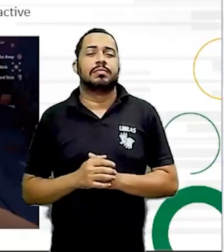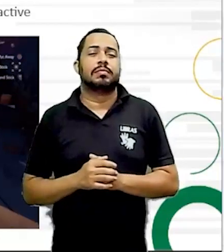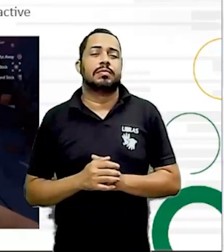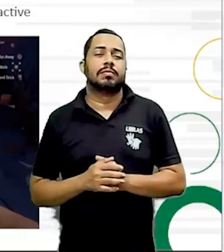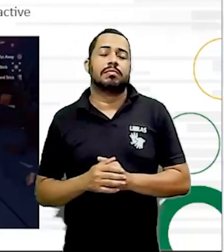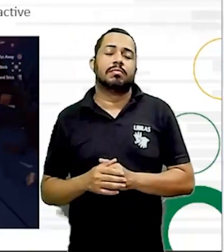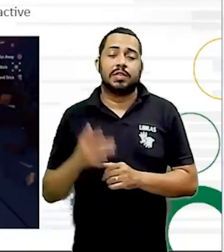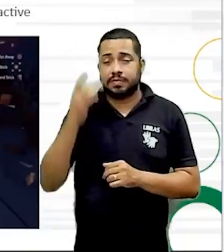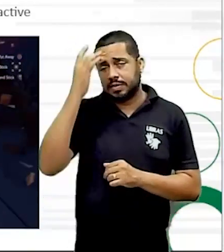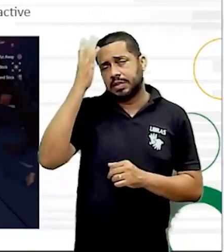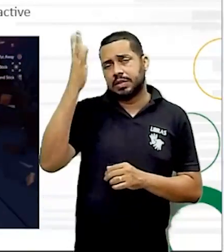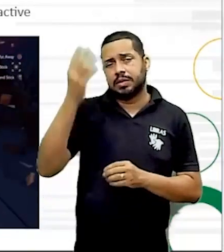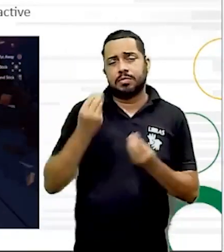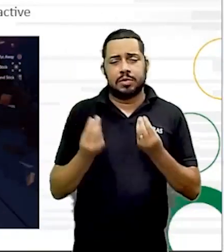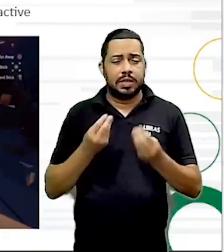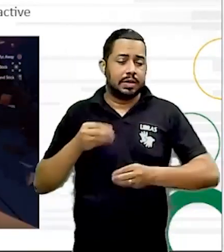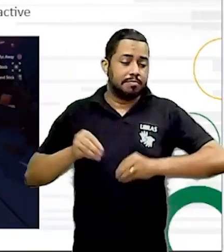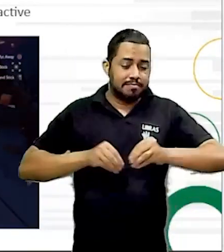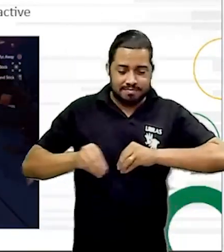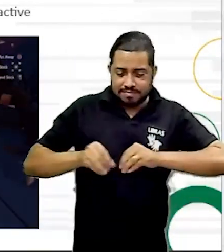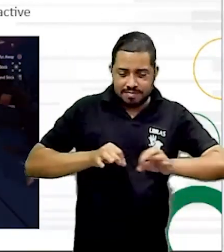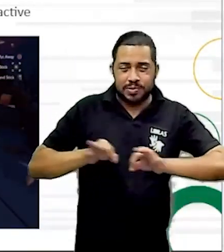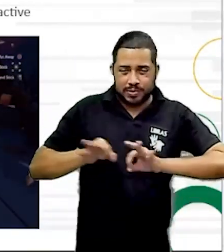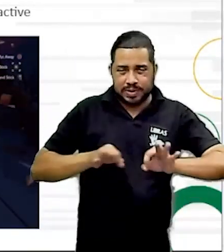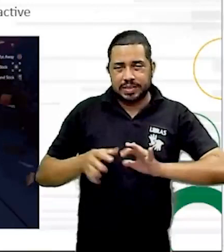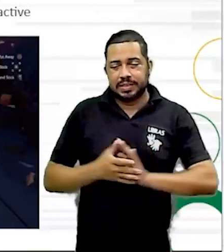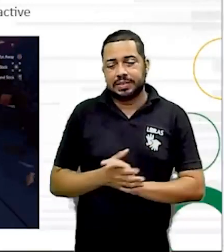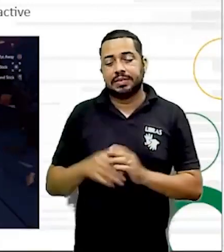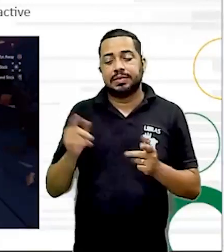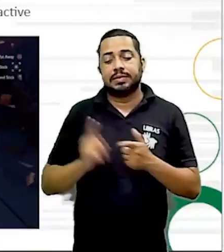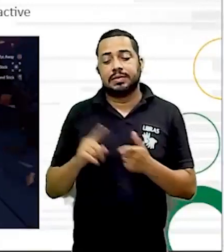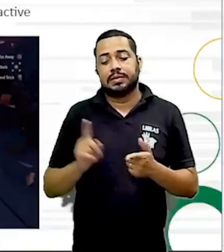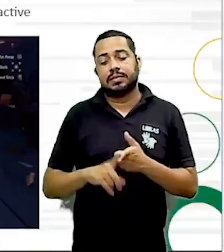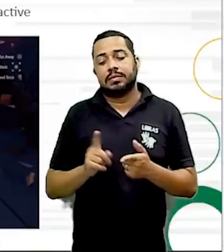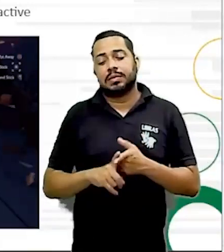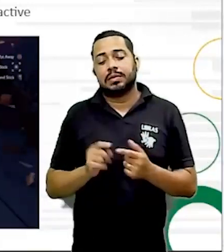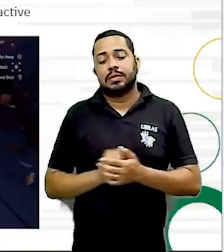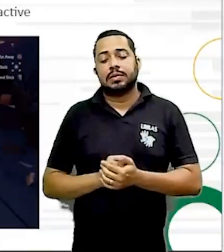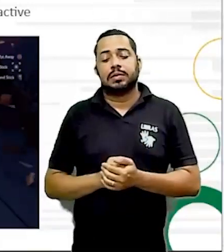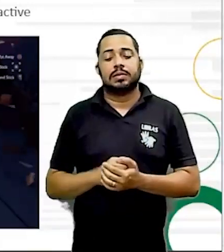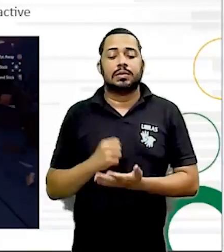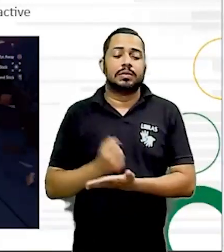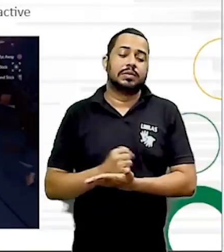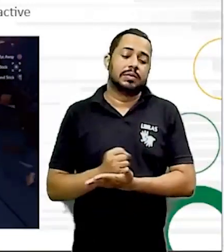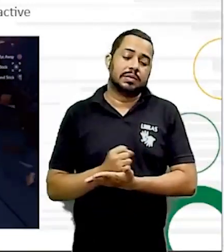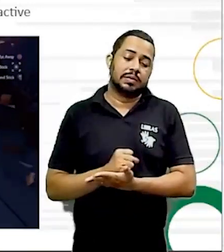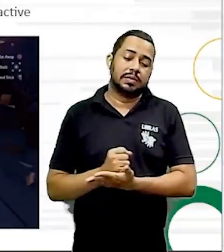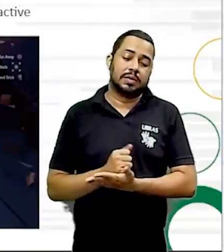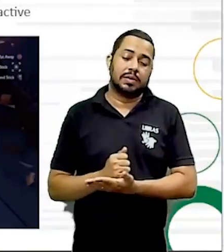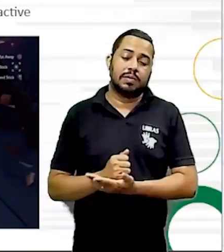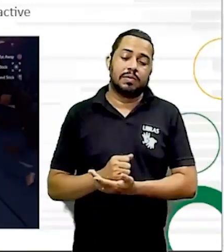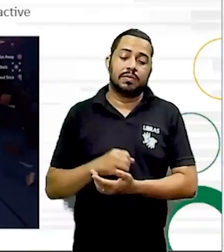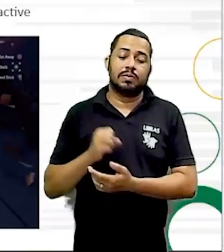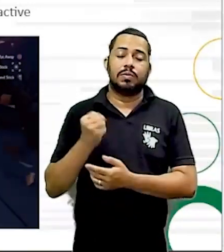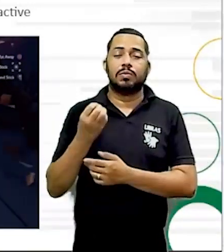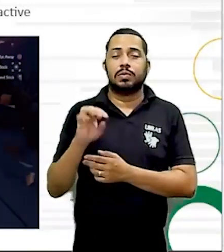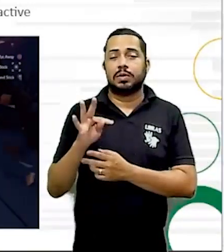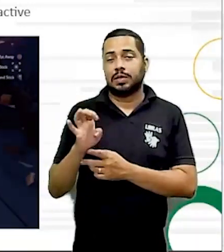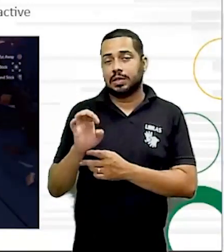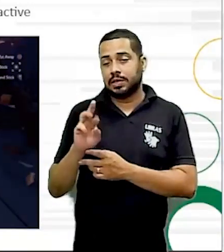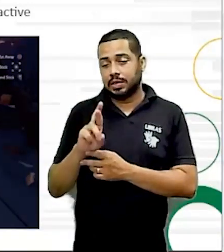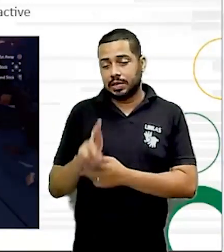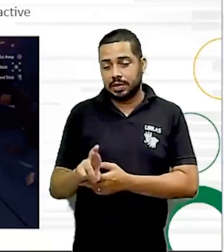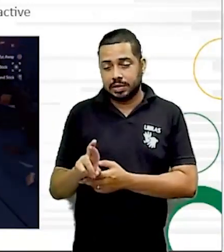pela essa facilidade de poder manipular. E eu trouxe também um jogo chamado Outer Wilds, que foi distribuído pela